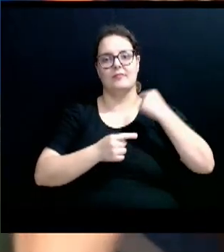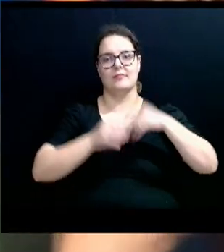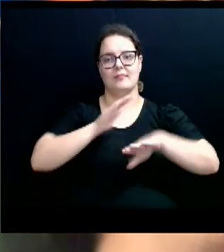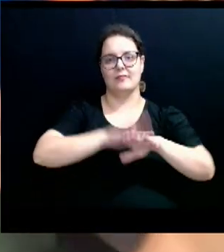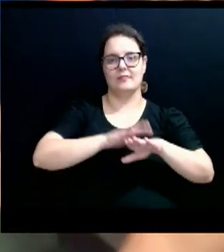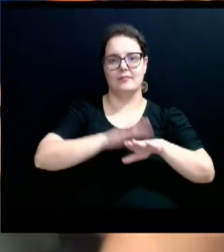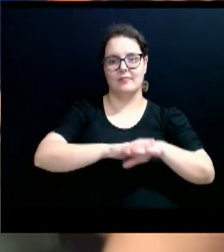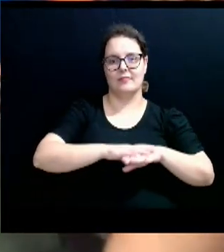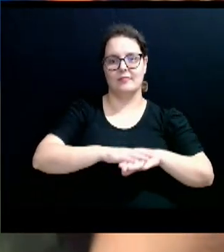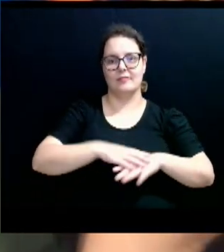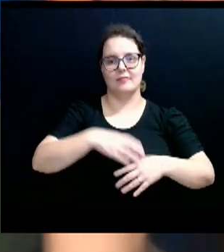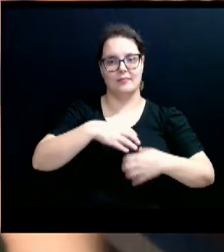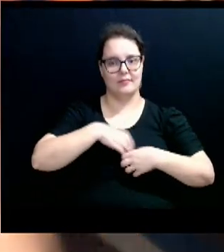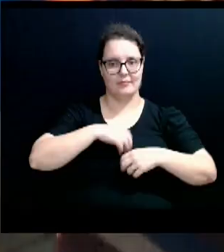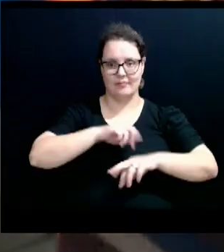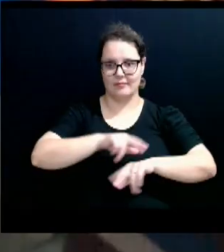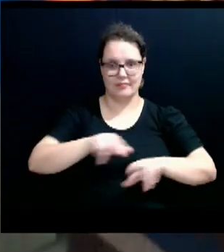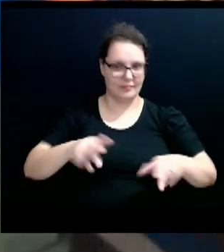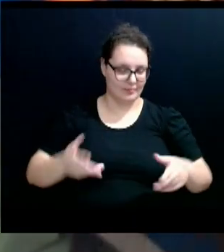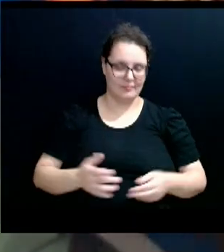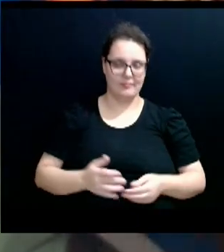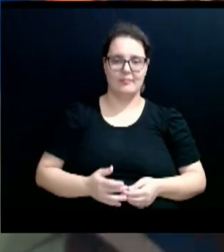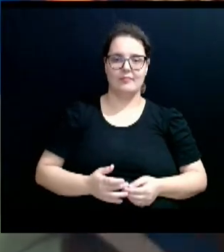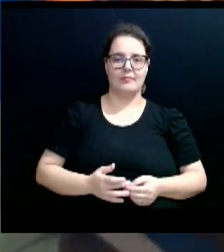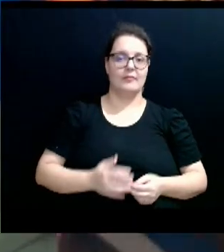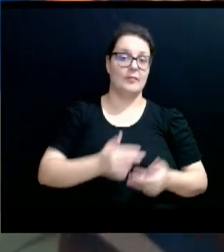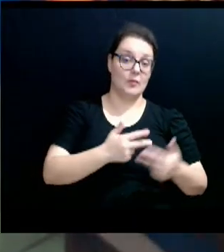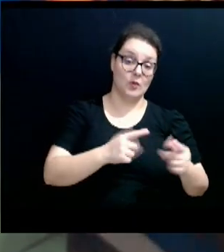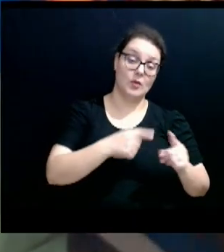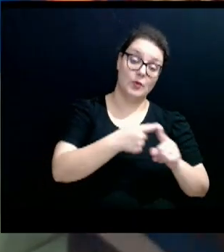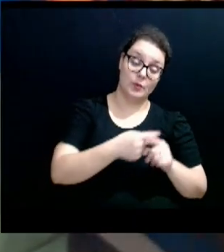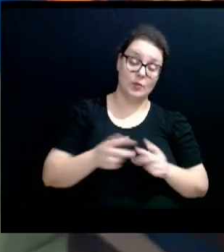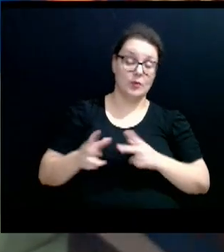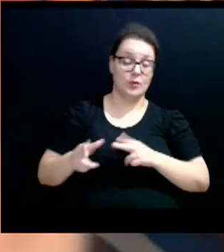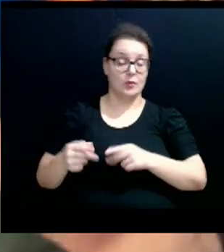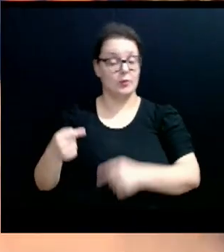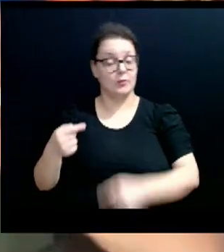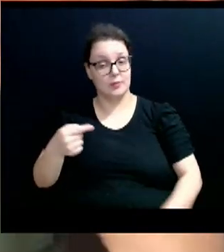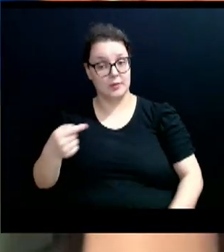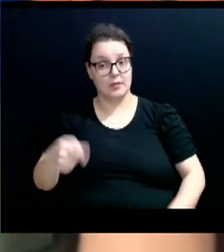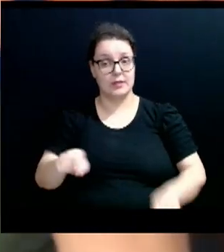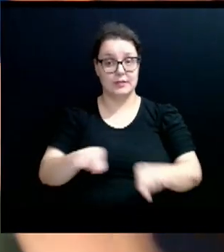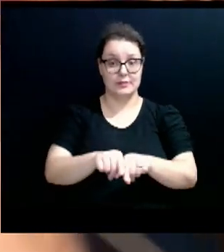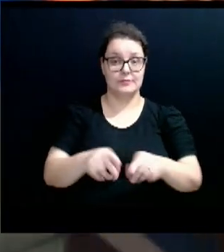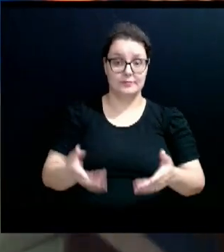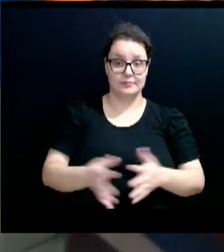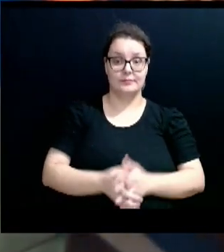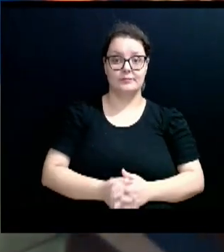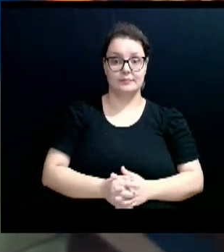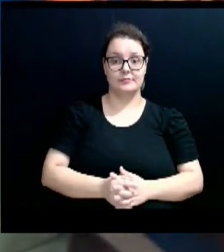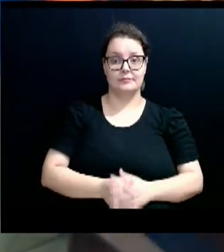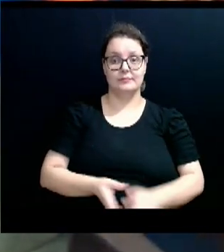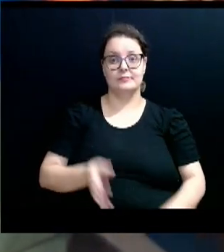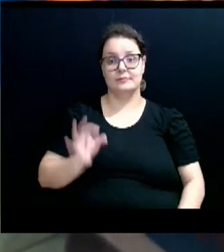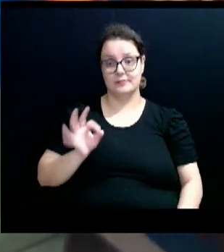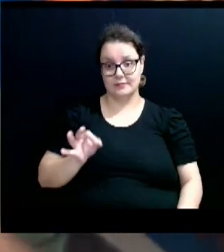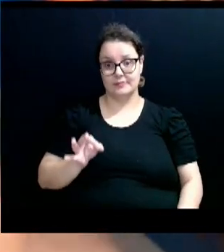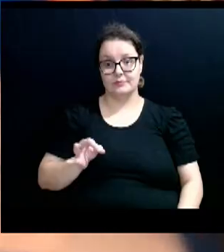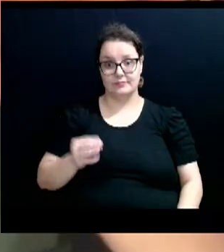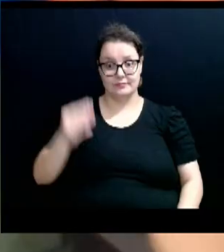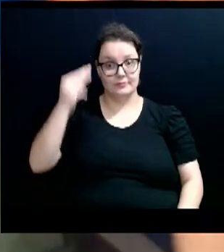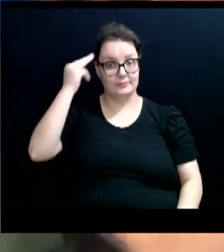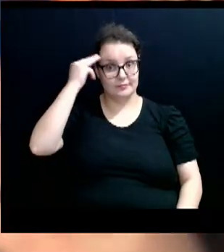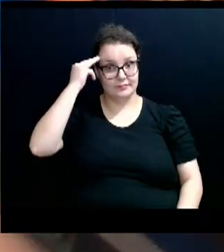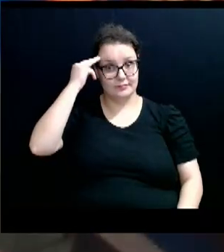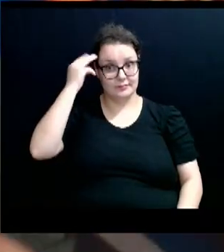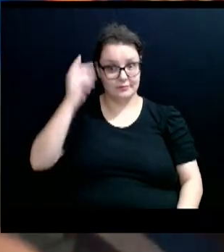afeto, tanto coisas positivas quanto negativas, e com certeza ativa essa memória de quem a gente é,